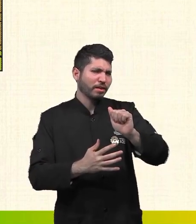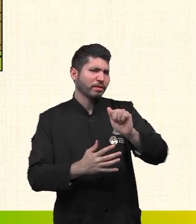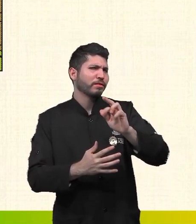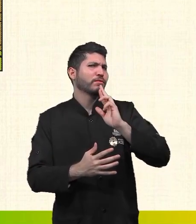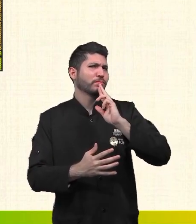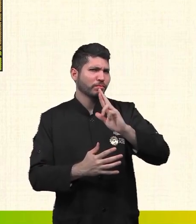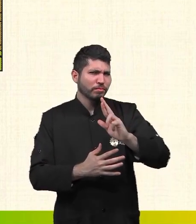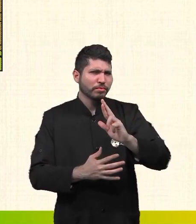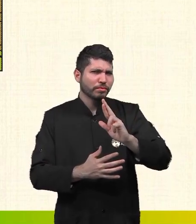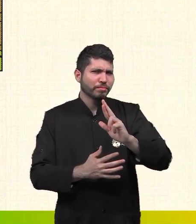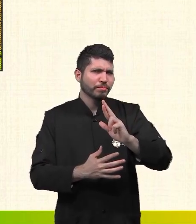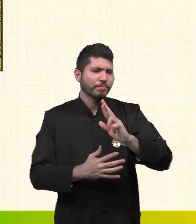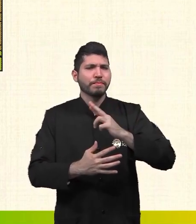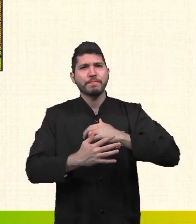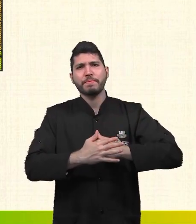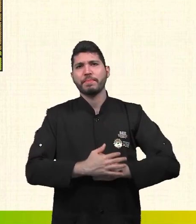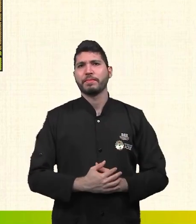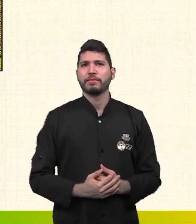resposta?